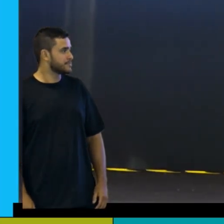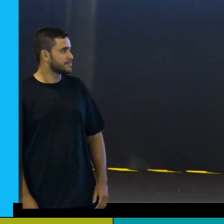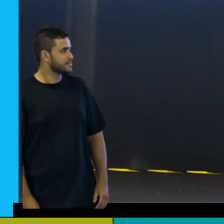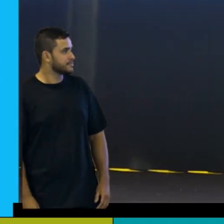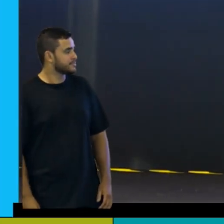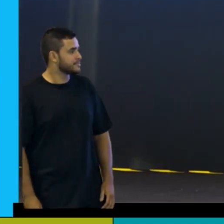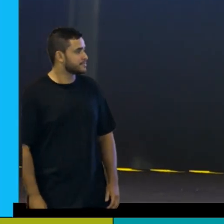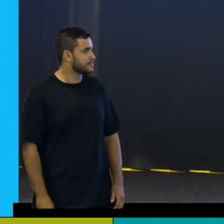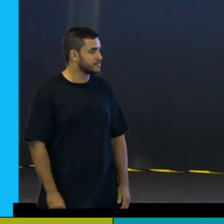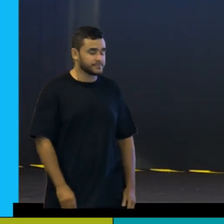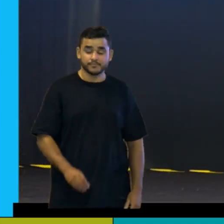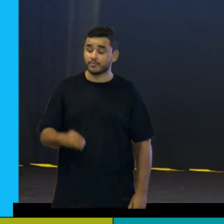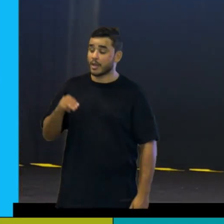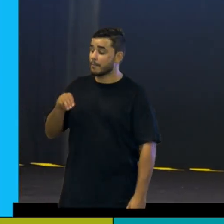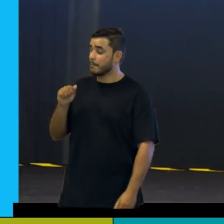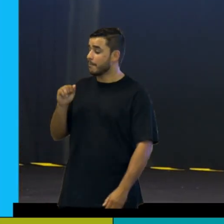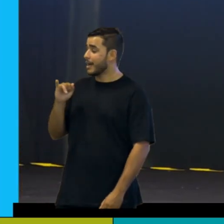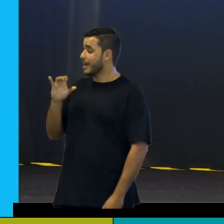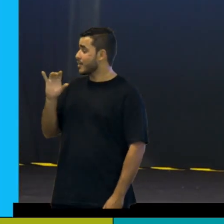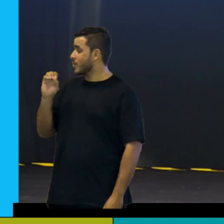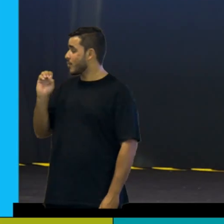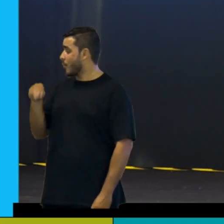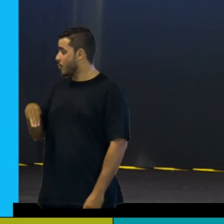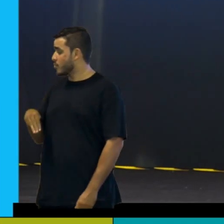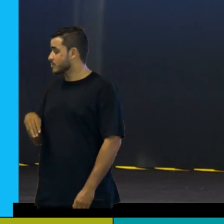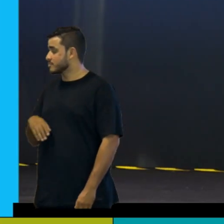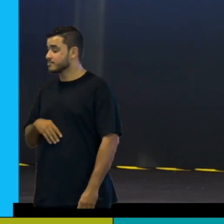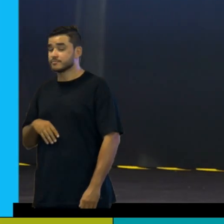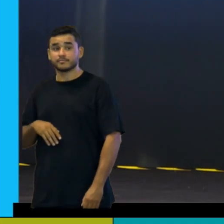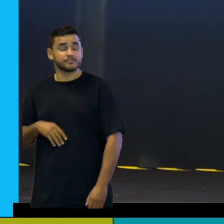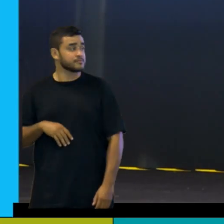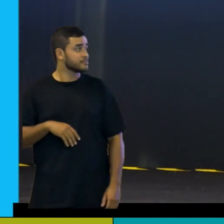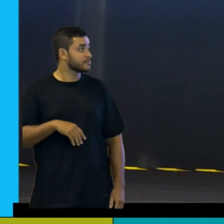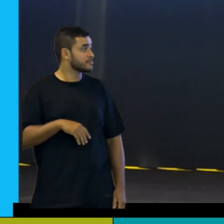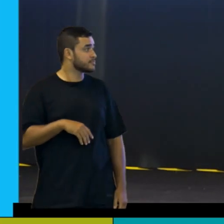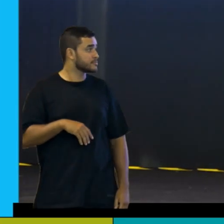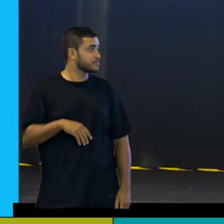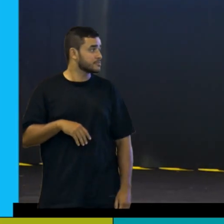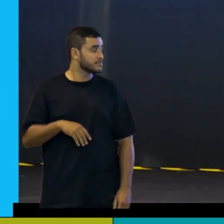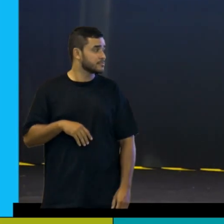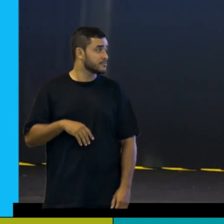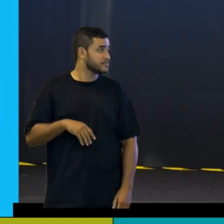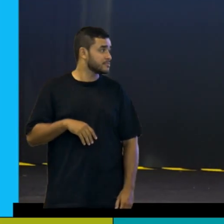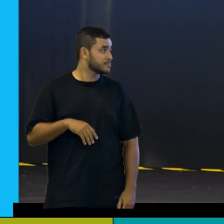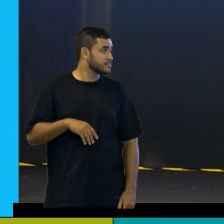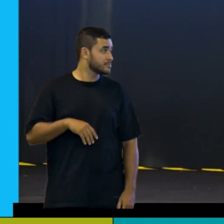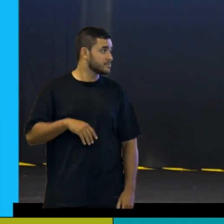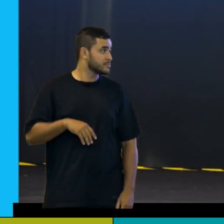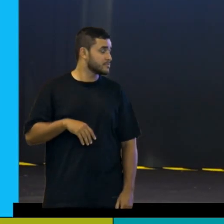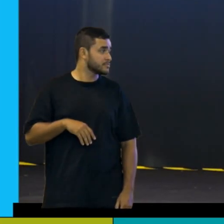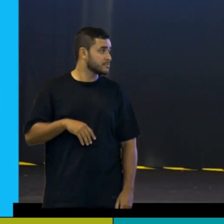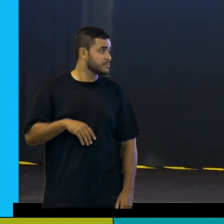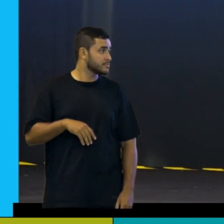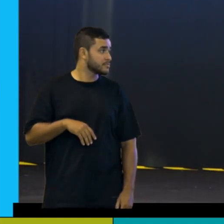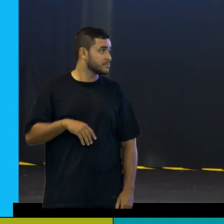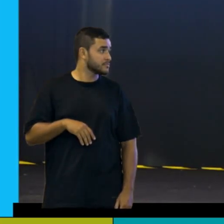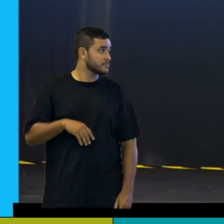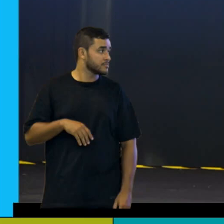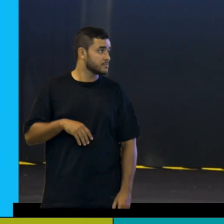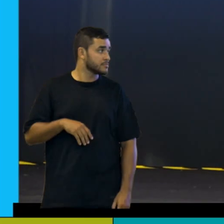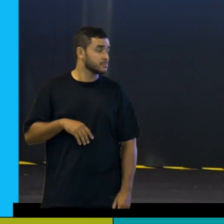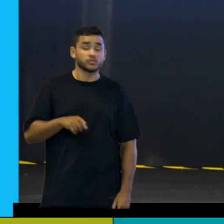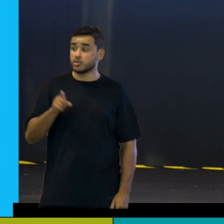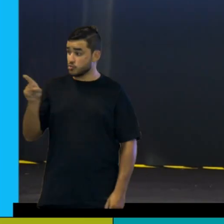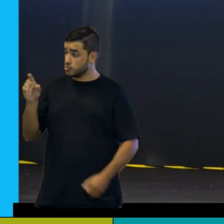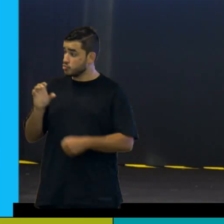nome. Maicon, Maicon, vai cursar o quê? eu vou para academia militar. Estou terminando educação física agora. Ah, então você